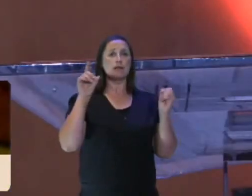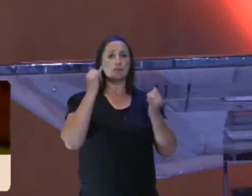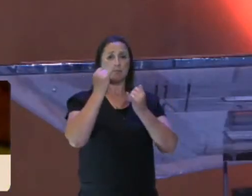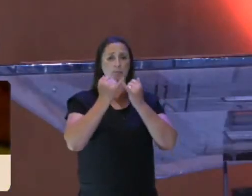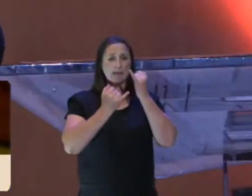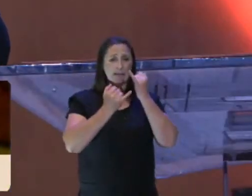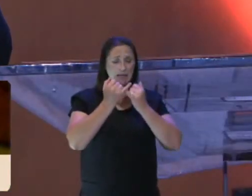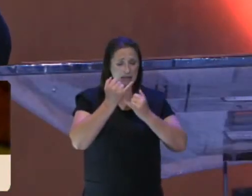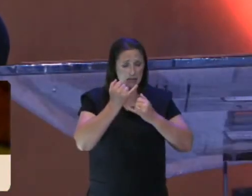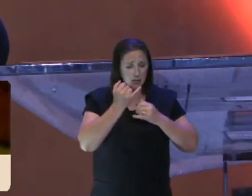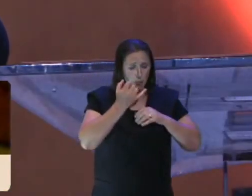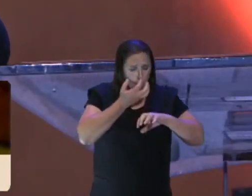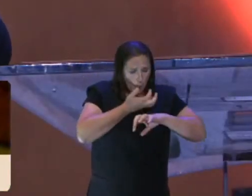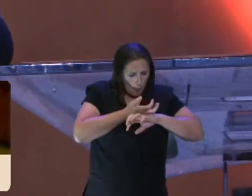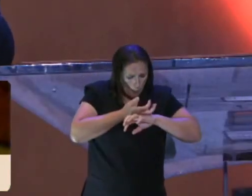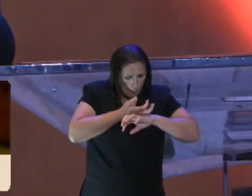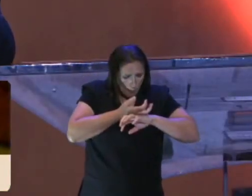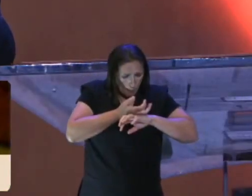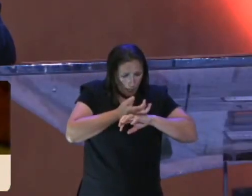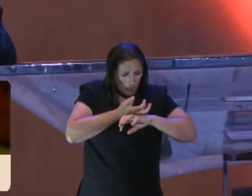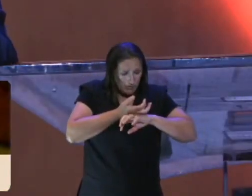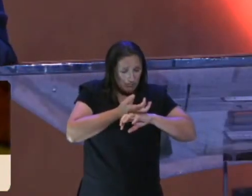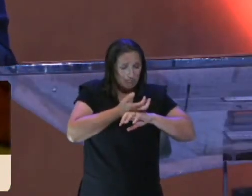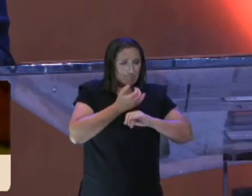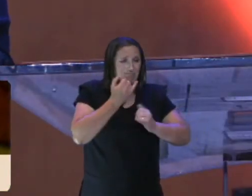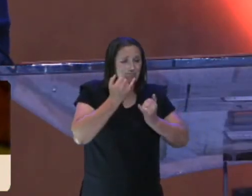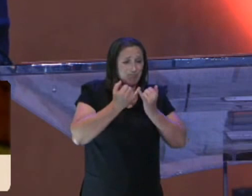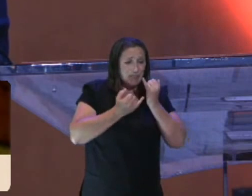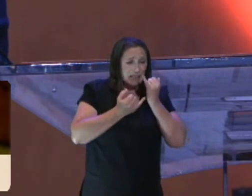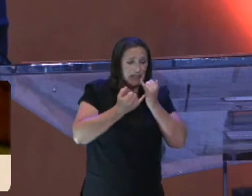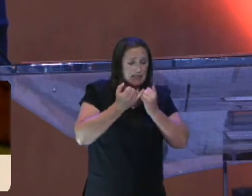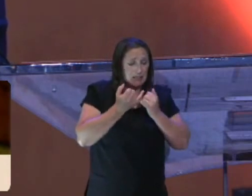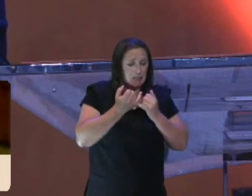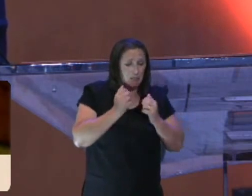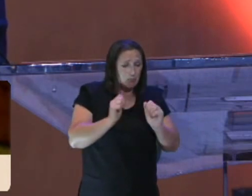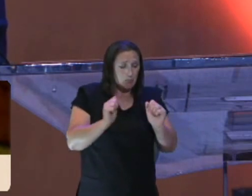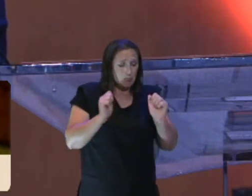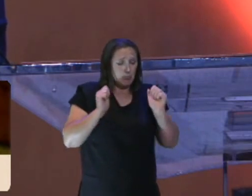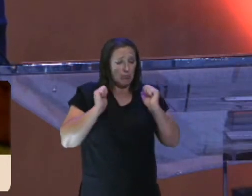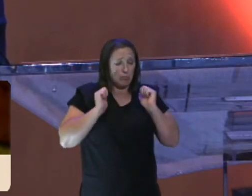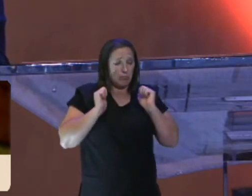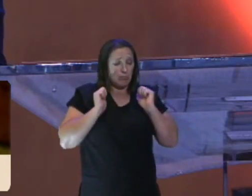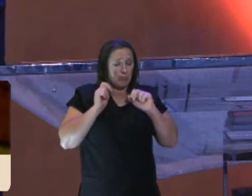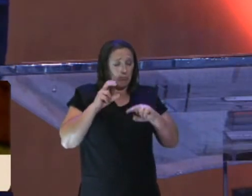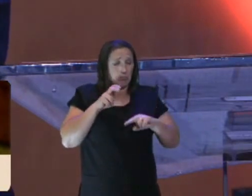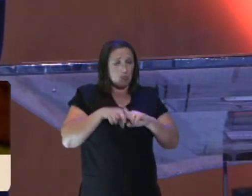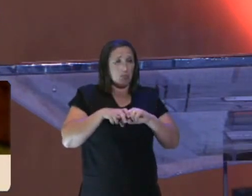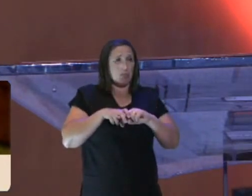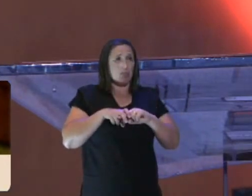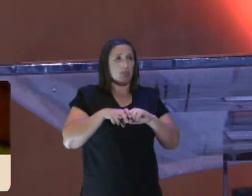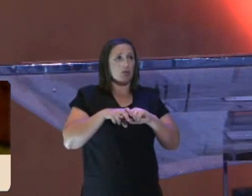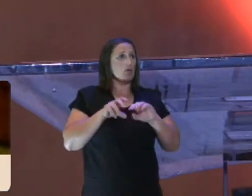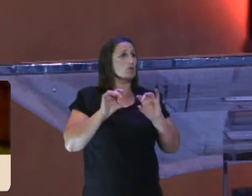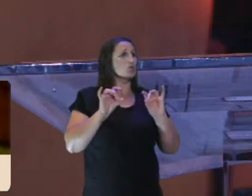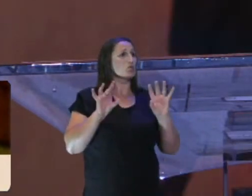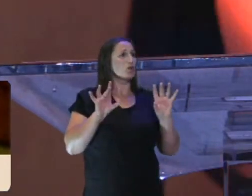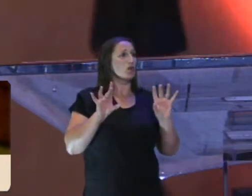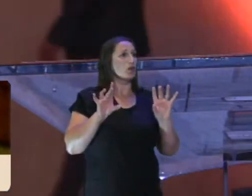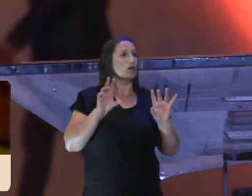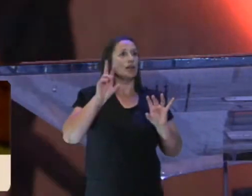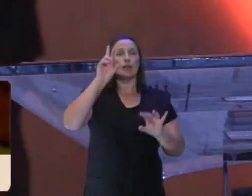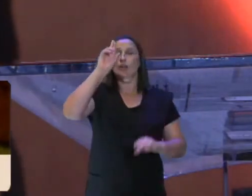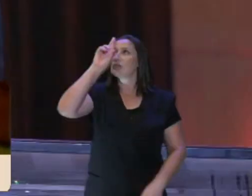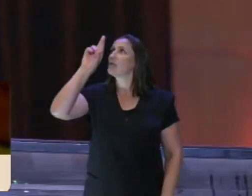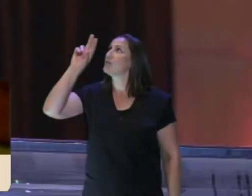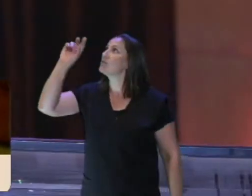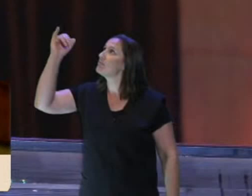de espírito. A gente está aninhado nas cinzas. E aí o Senhor tem que chegar para a gente e